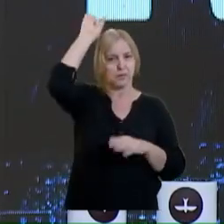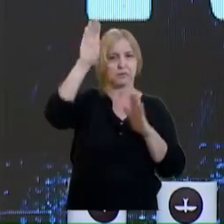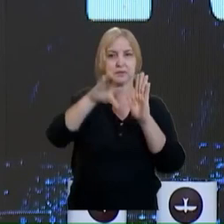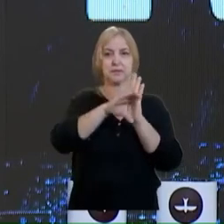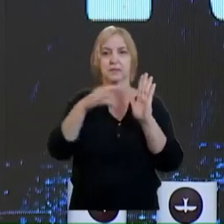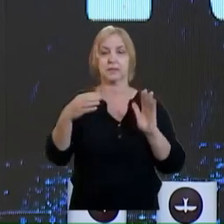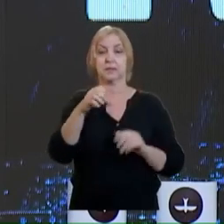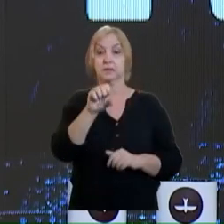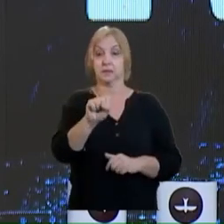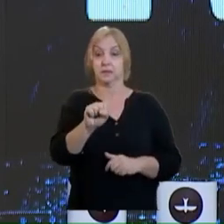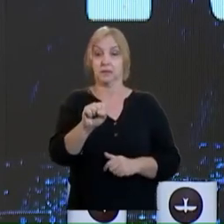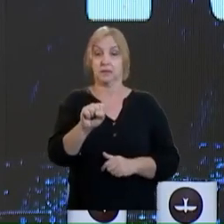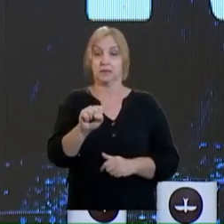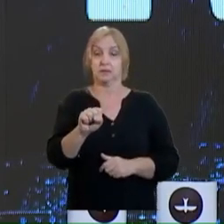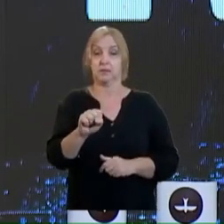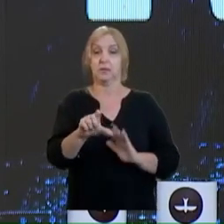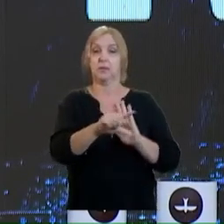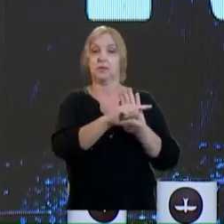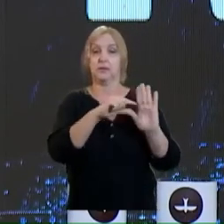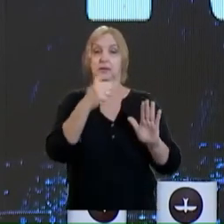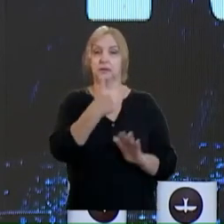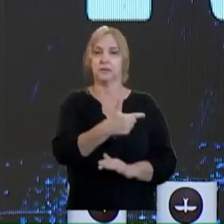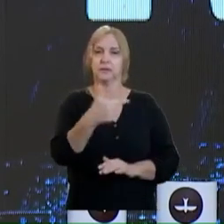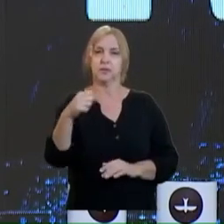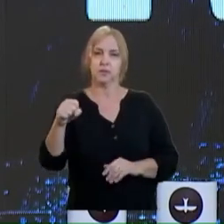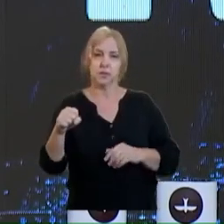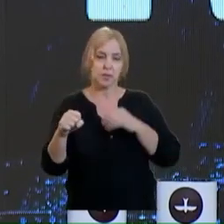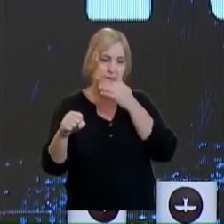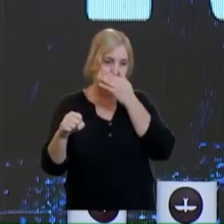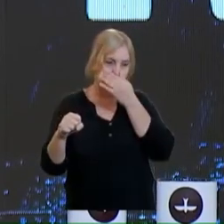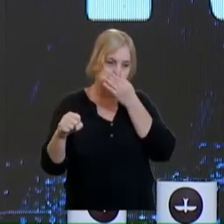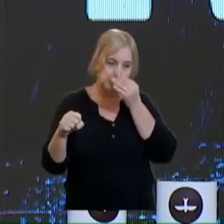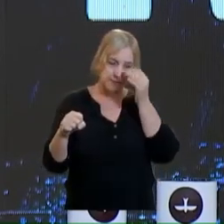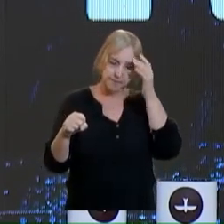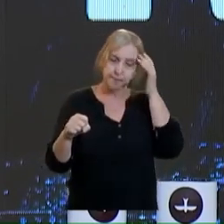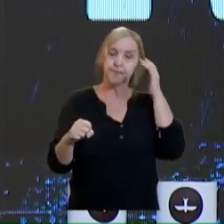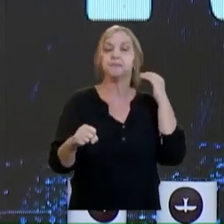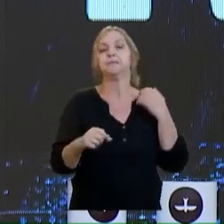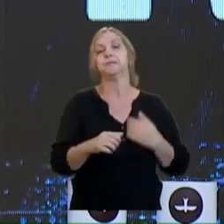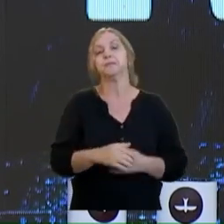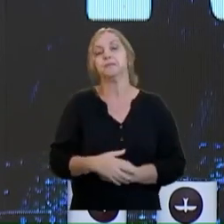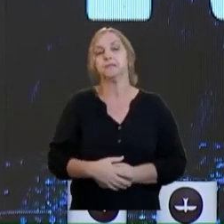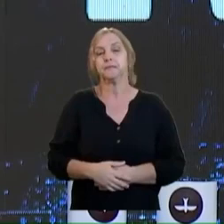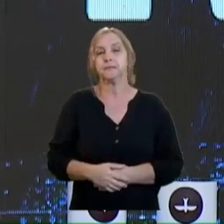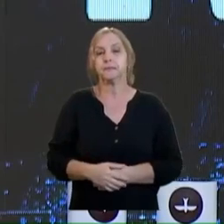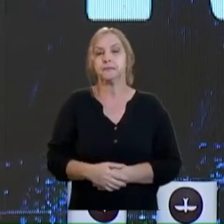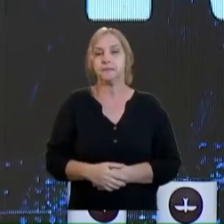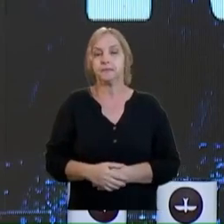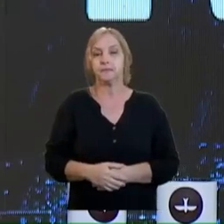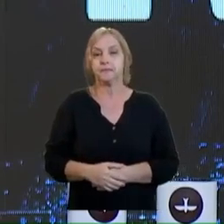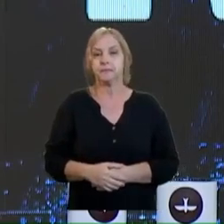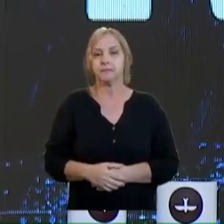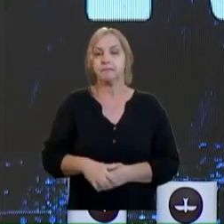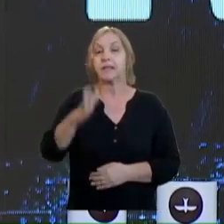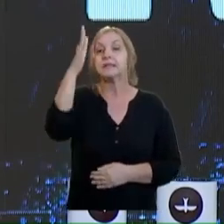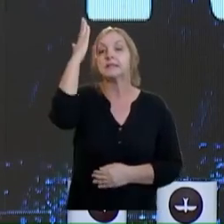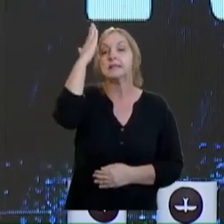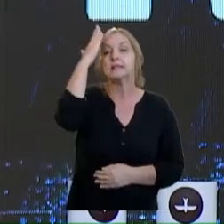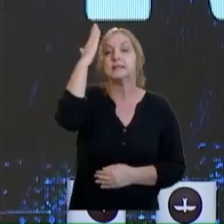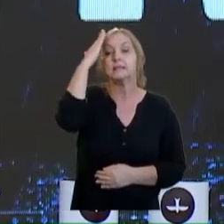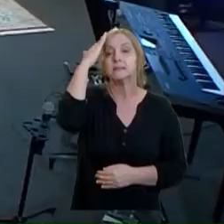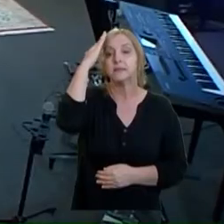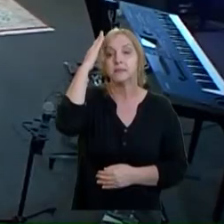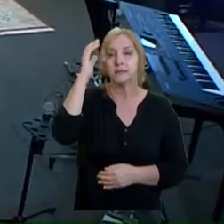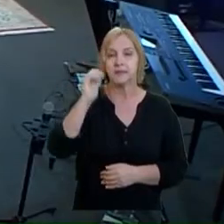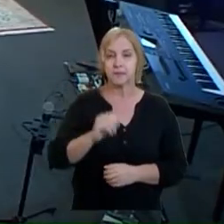capítulo 8, o verso de número 28. Romanos 8, 28 diz assim: sabemos,